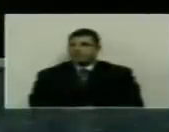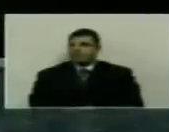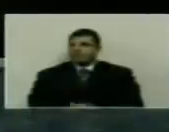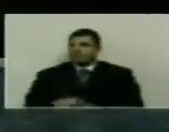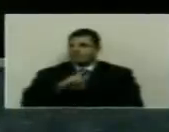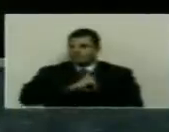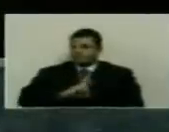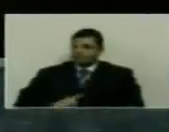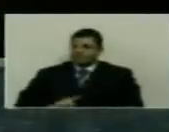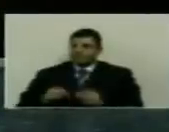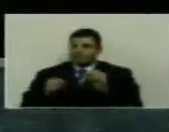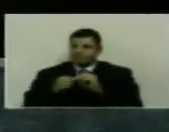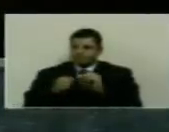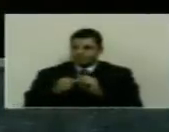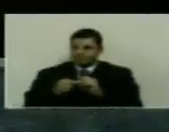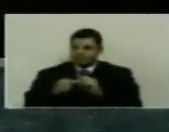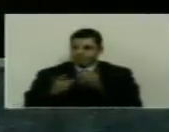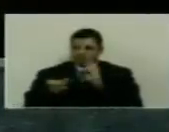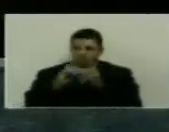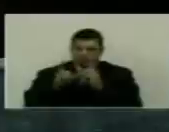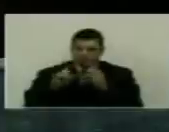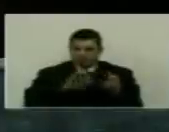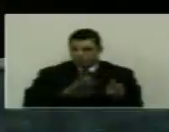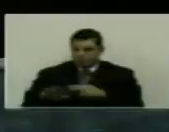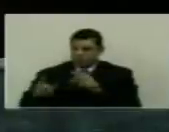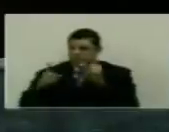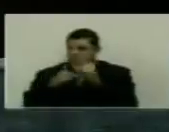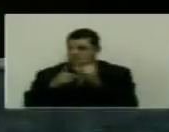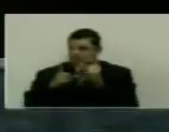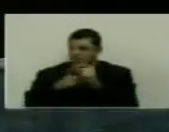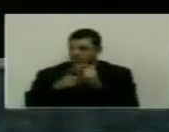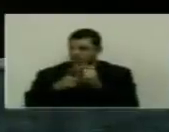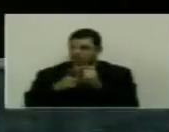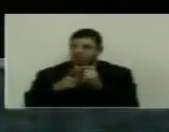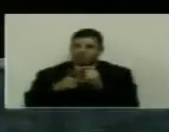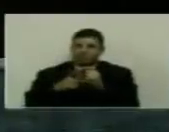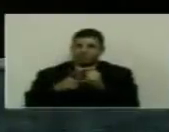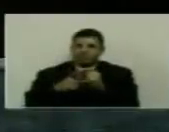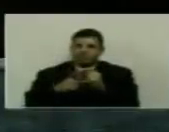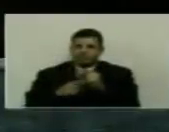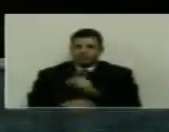Senhores deputados, nós vamos fazer uma dinâmica de passar a palavra